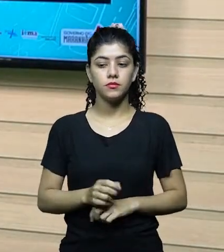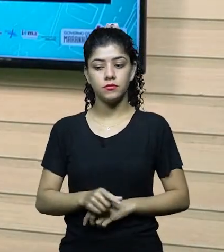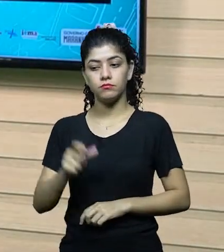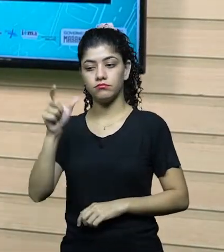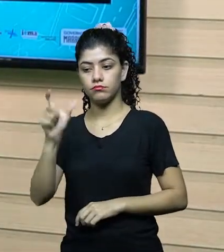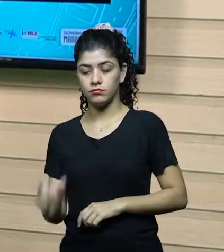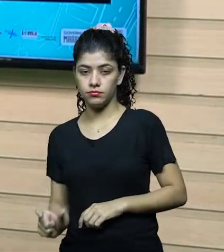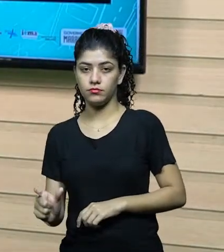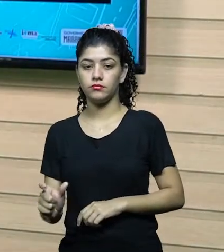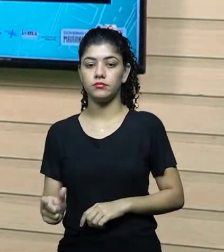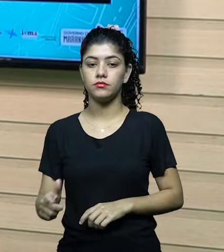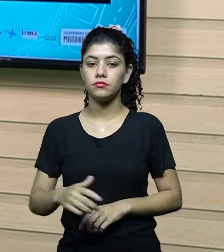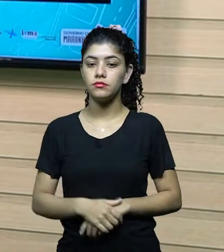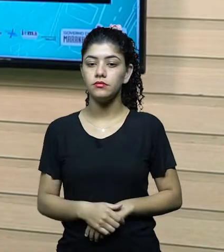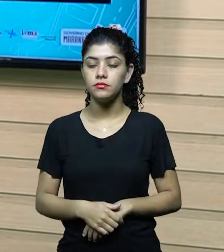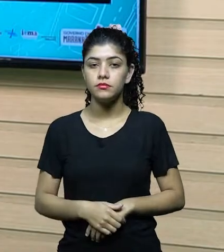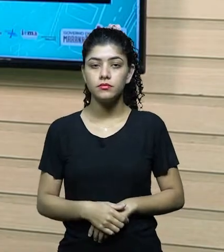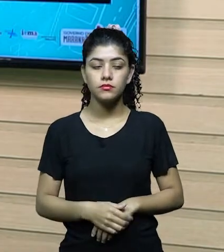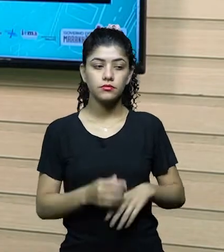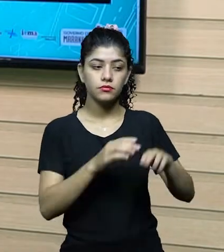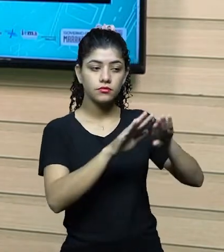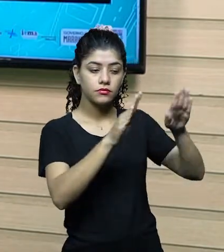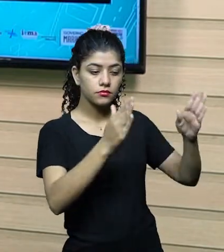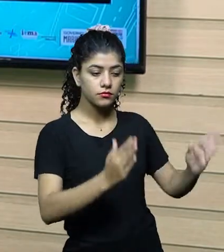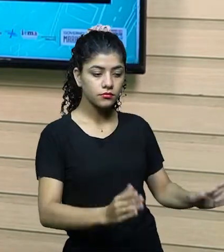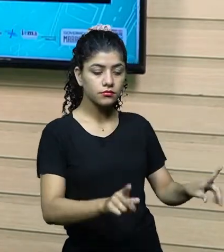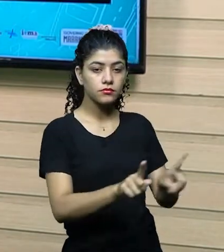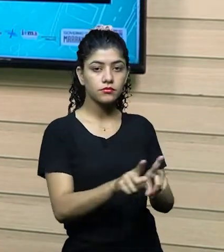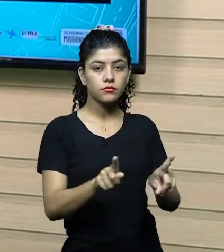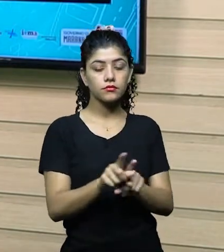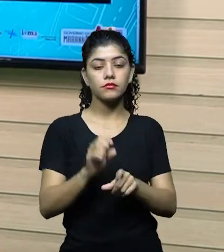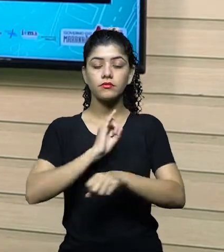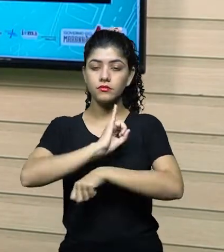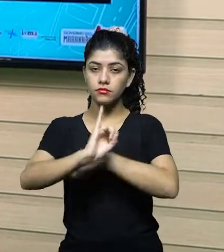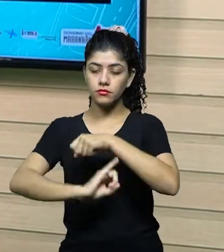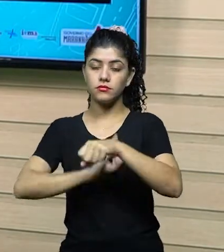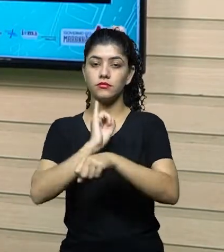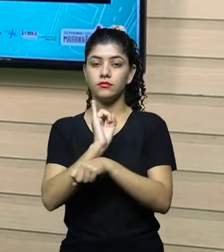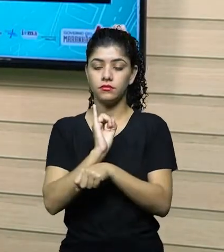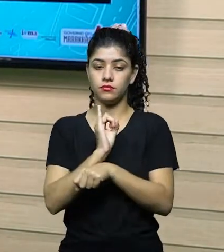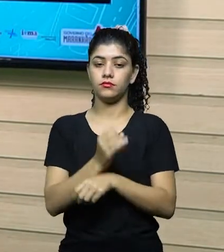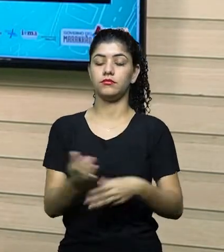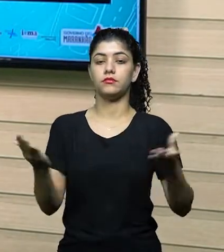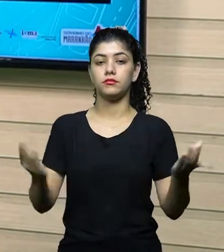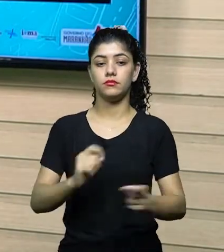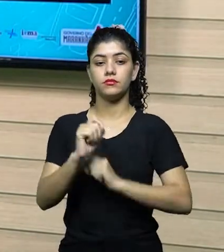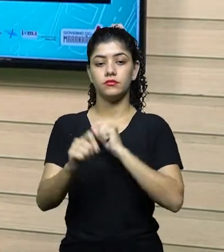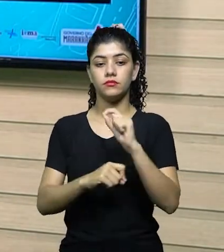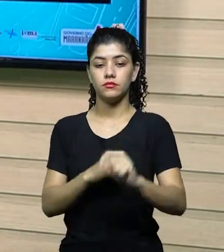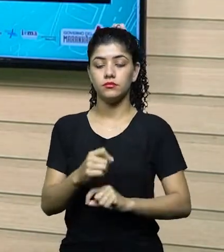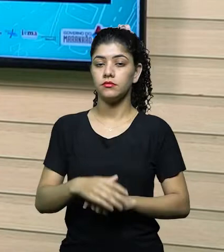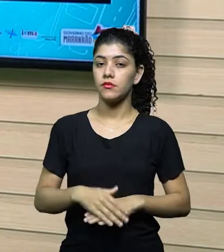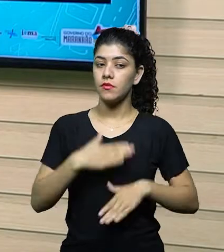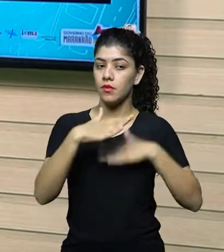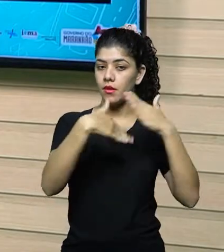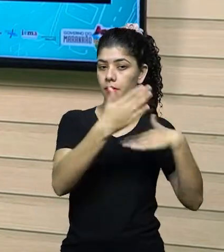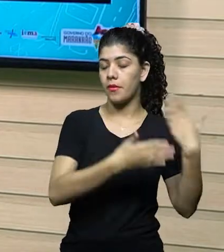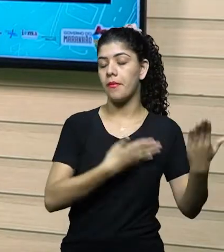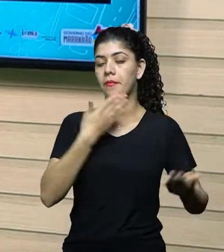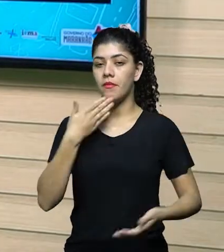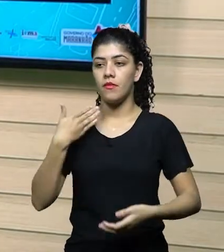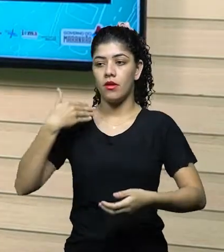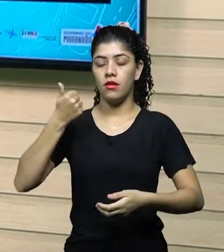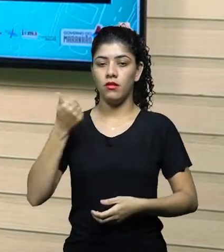presencial, através dos caixas eletrônicos e também online, né? Então, cada vez mais, os serviços bancários eles vão se